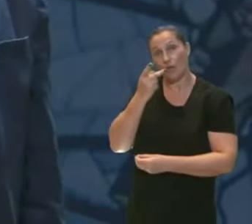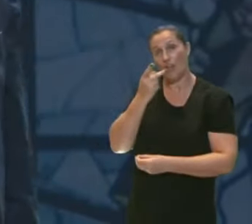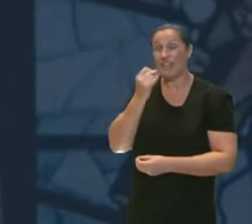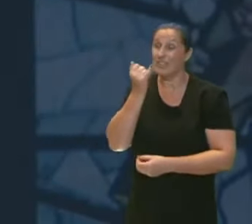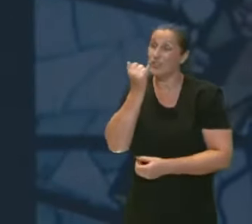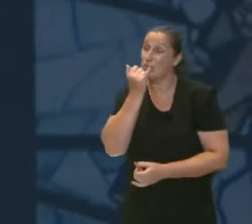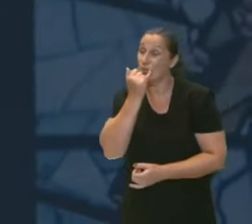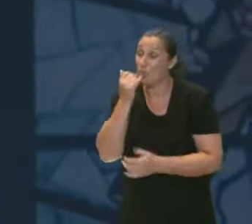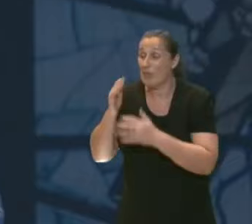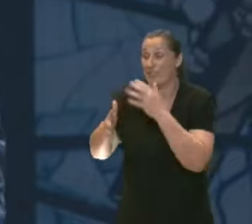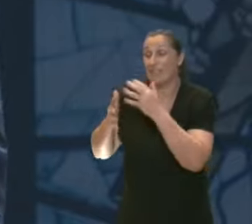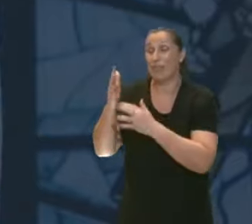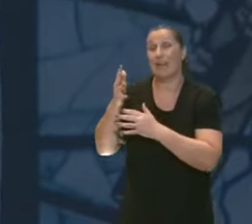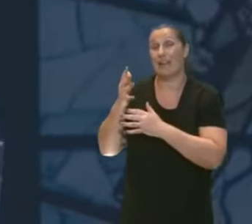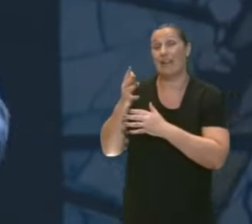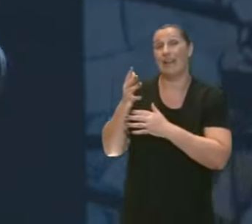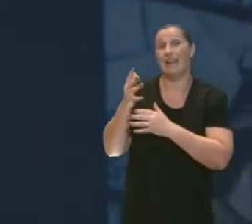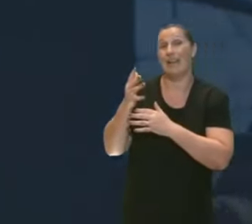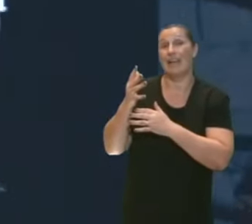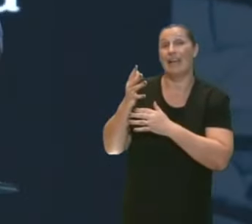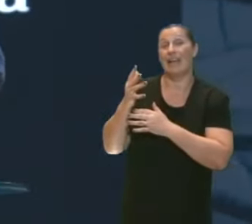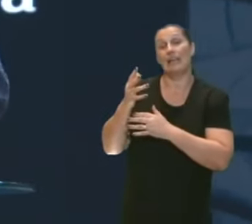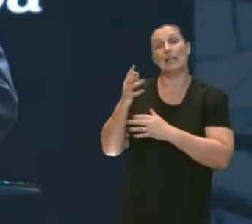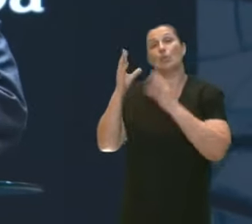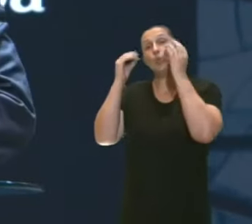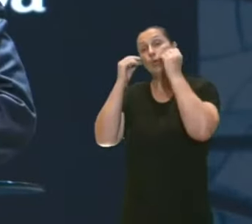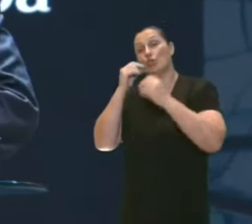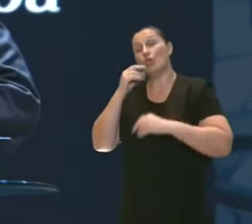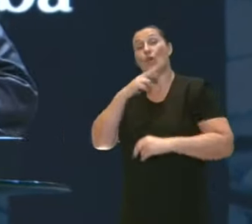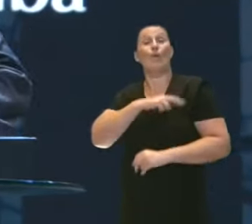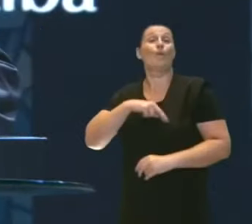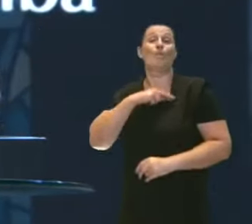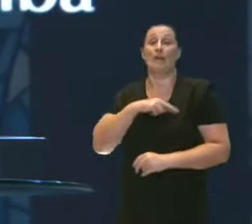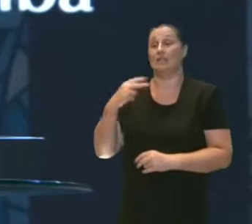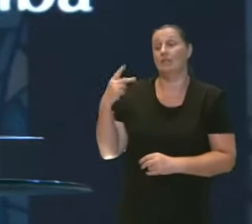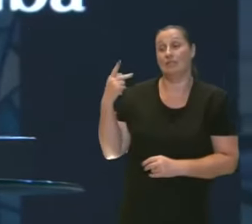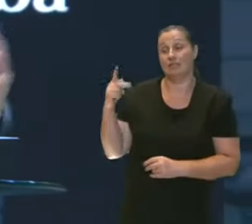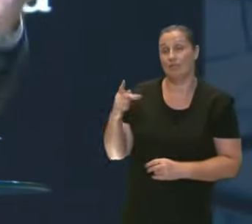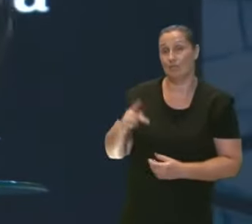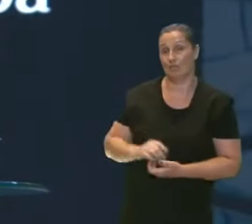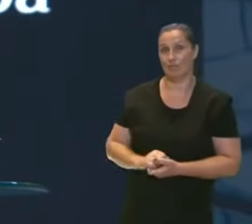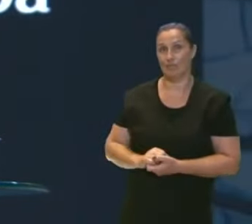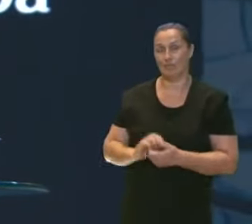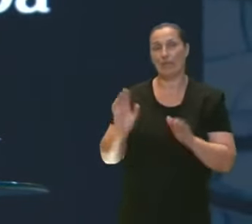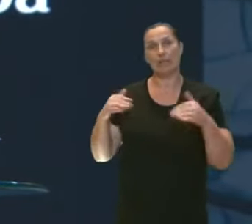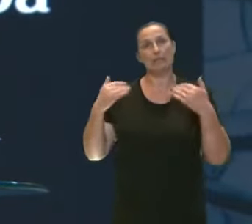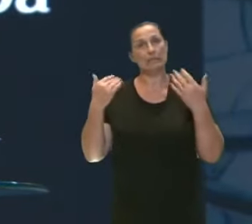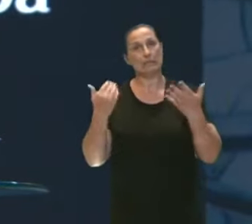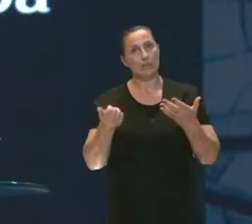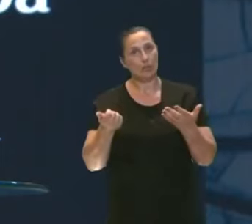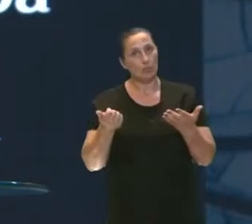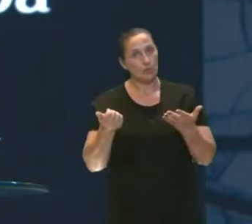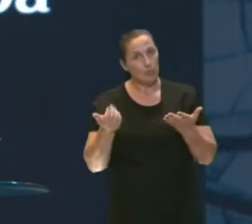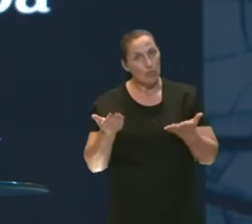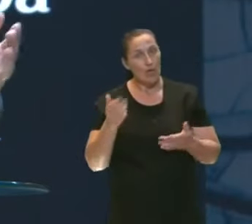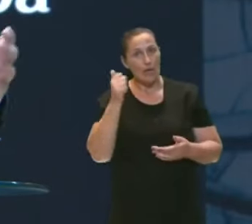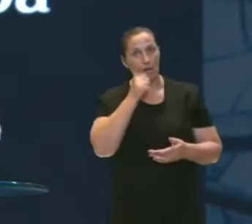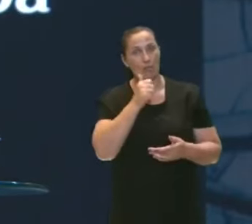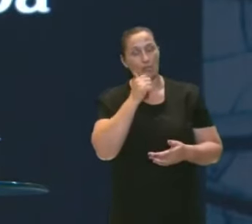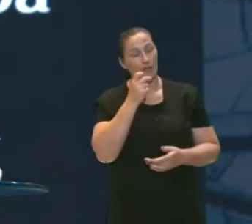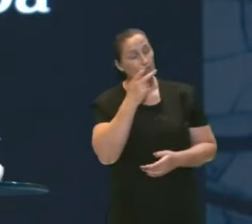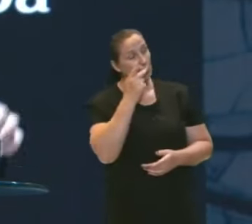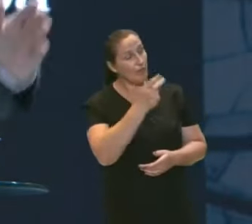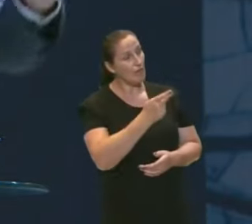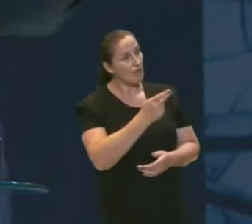desculpa atrapalhar a noite romântica de vocês. Eu falei: não tem, tudo bem, né? E aí então a mãe do meu cunhado olha para mim e diz